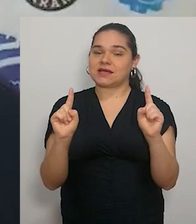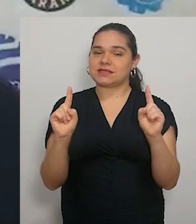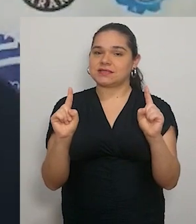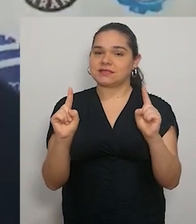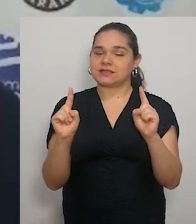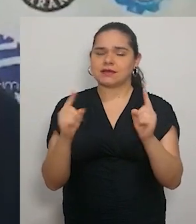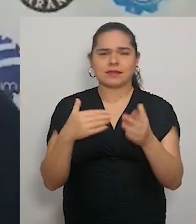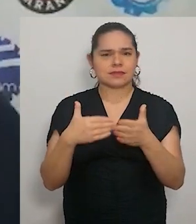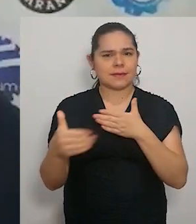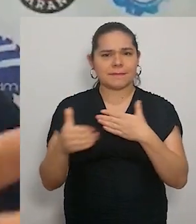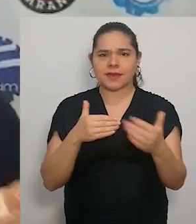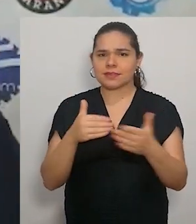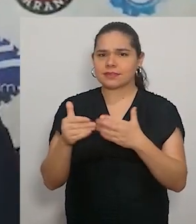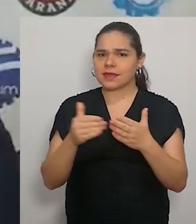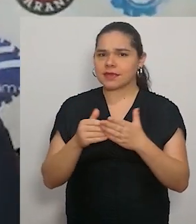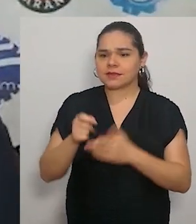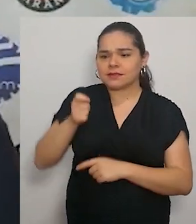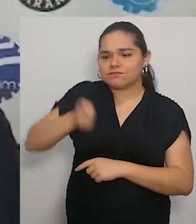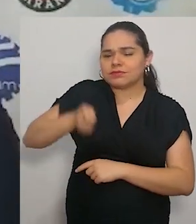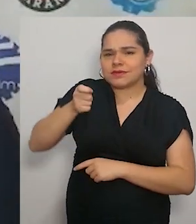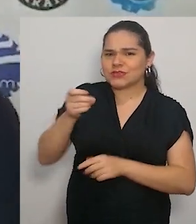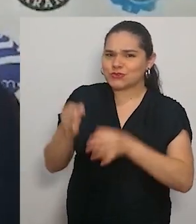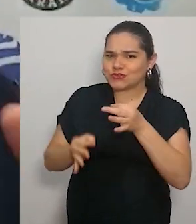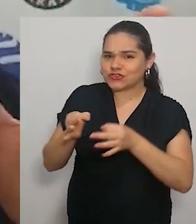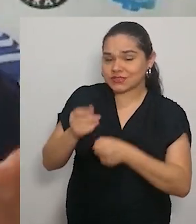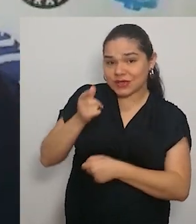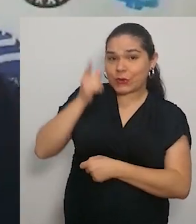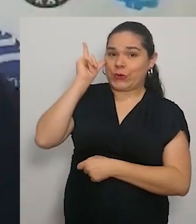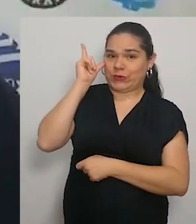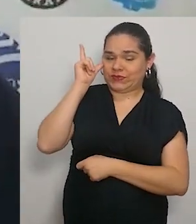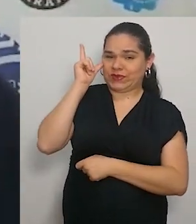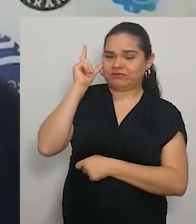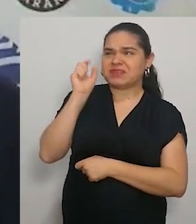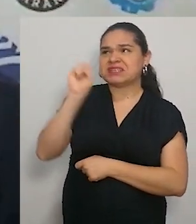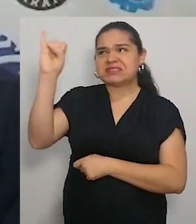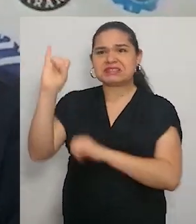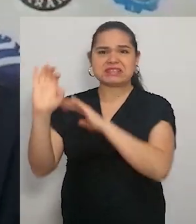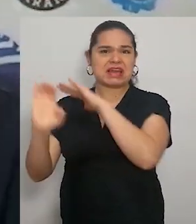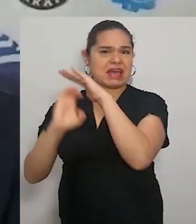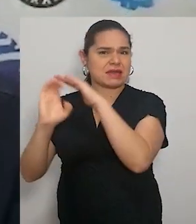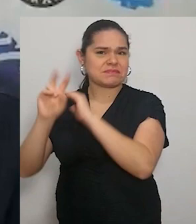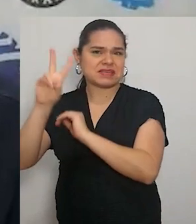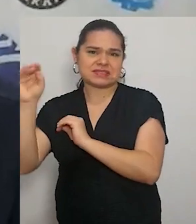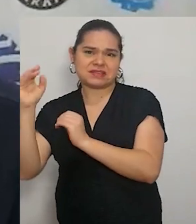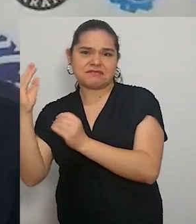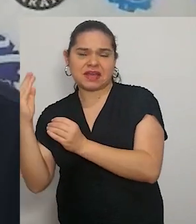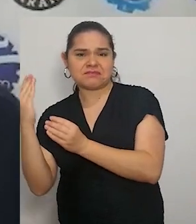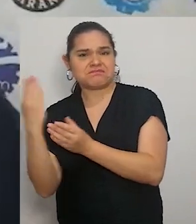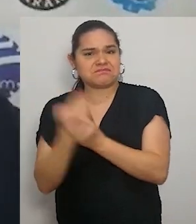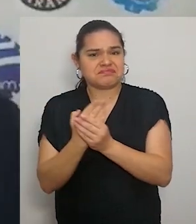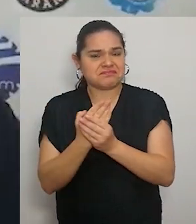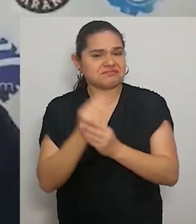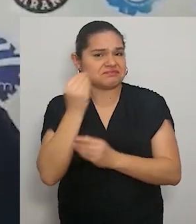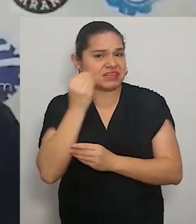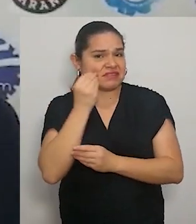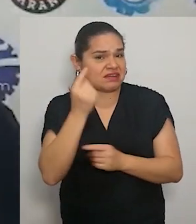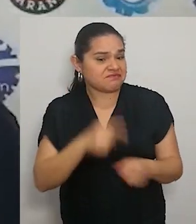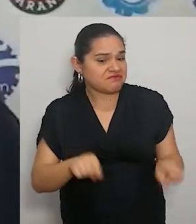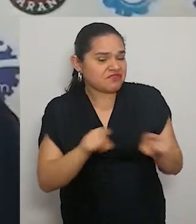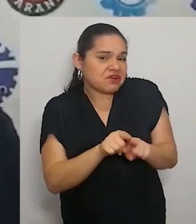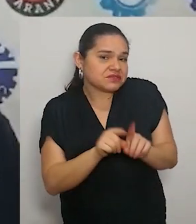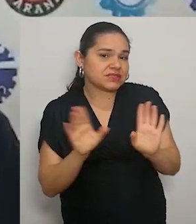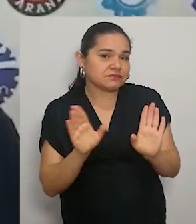independente da decisão de ontem tem empresa vai recorrer ou não vai recorrer a